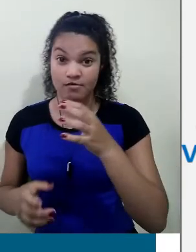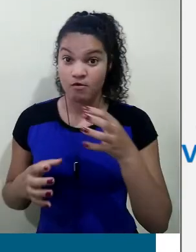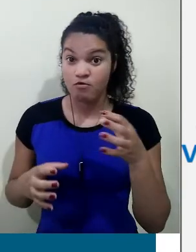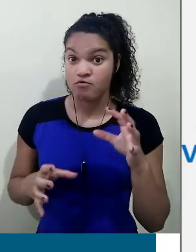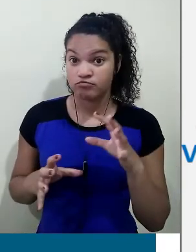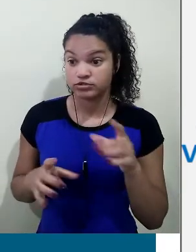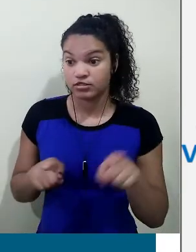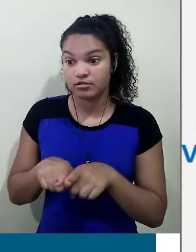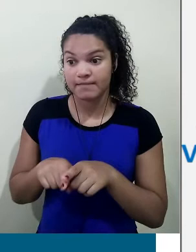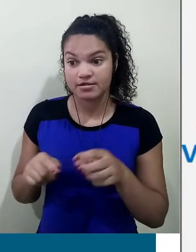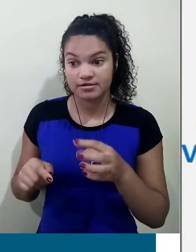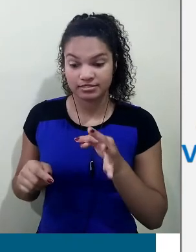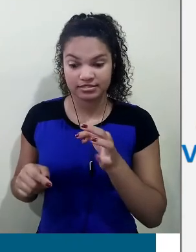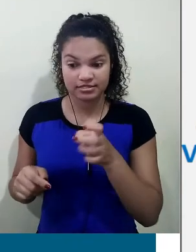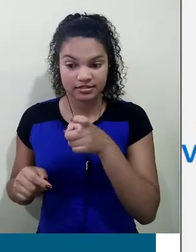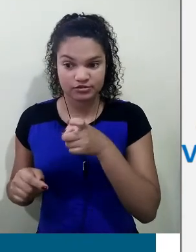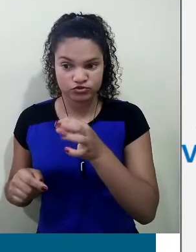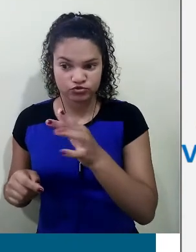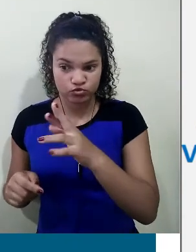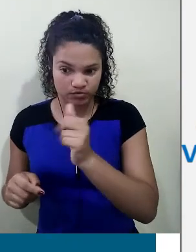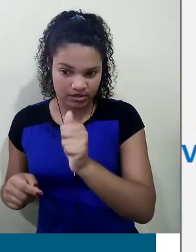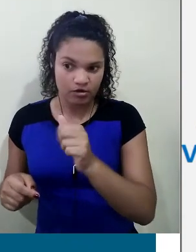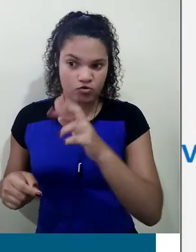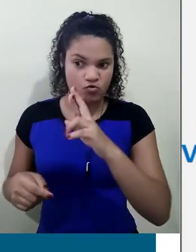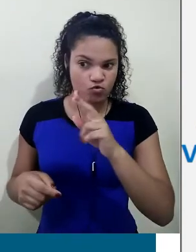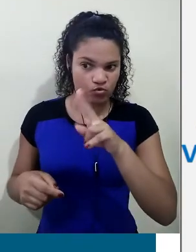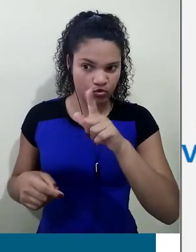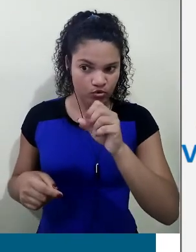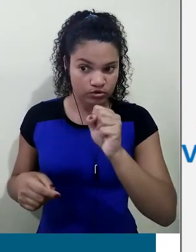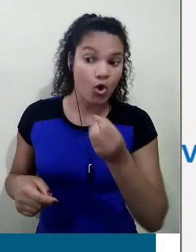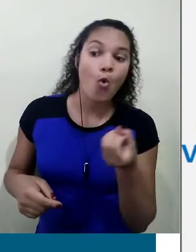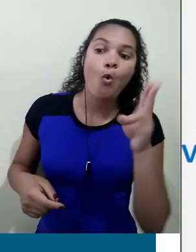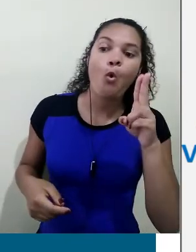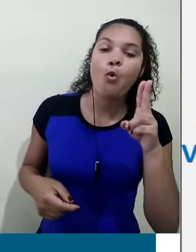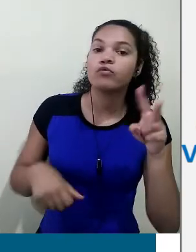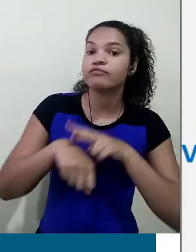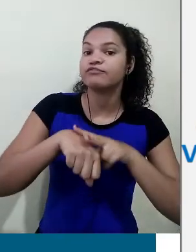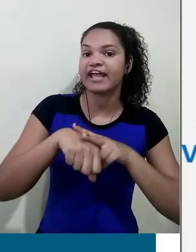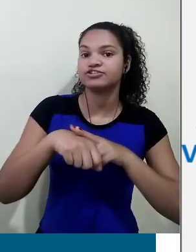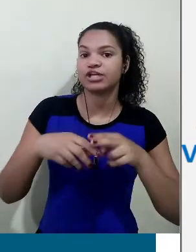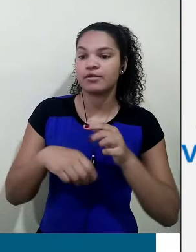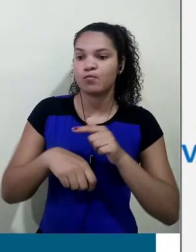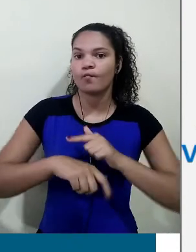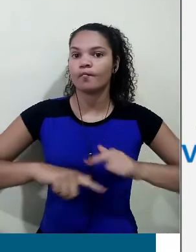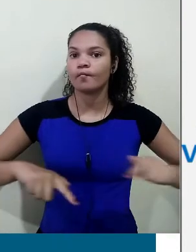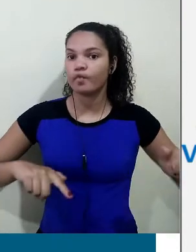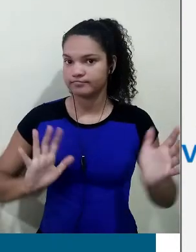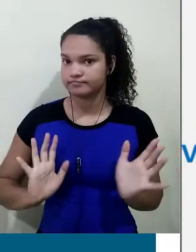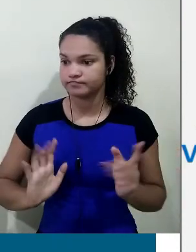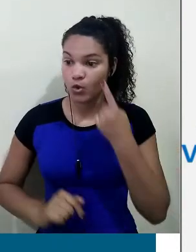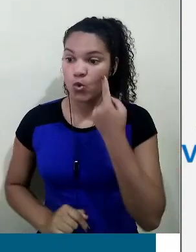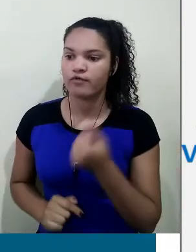verdes lisas. Nós temos 16 casos possíveis. Esses 16 casos são os elementos do espaço